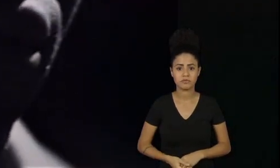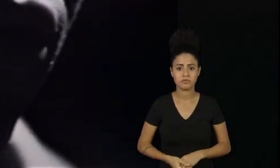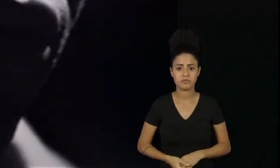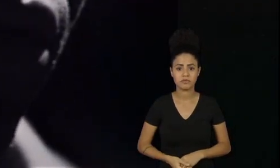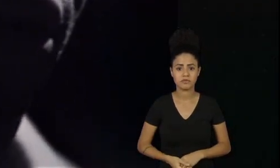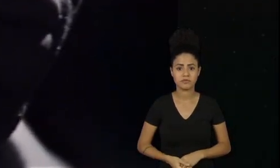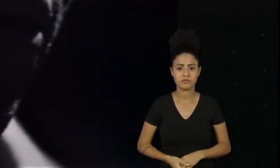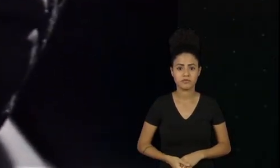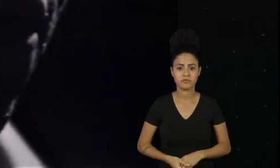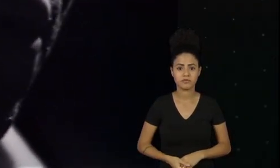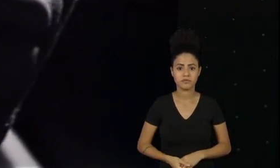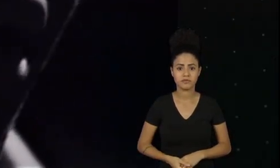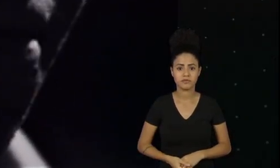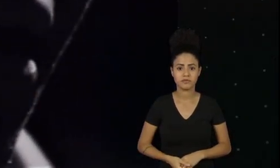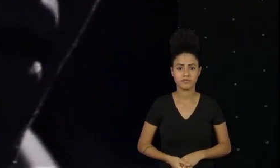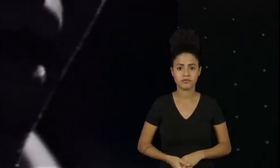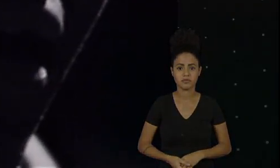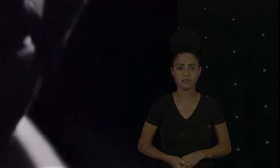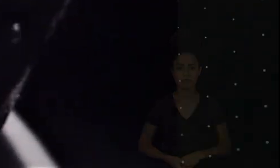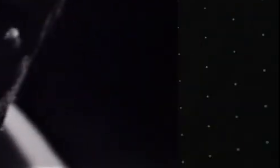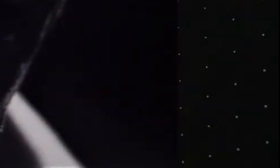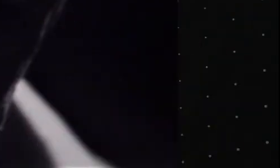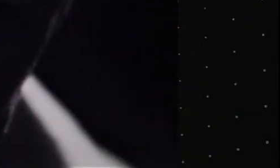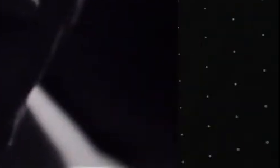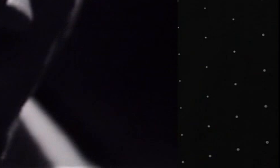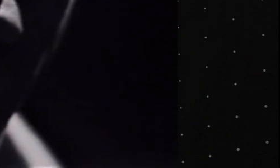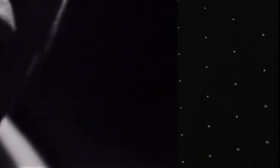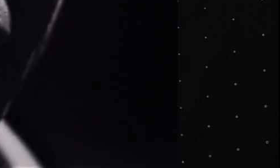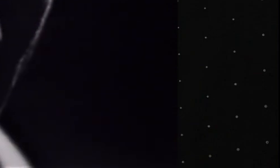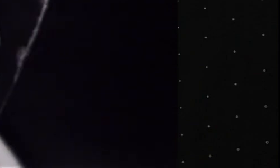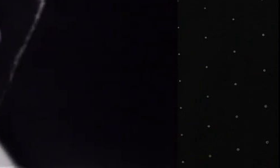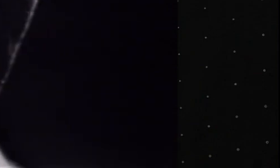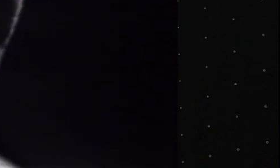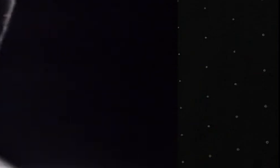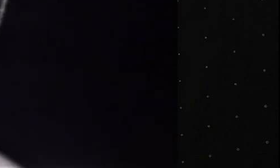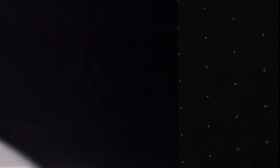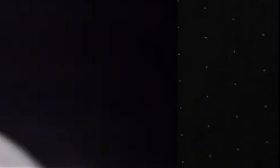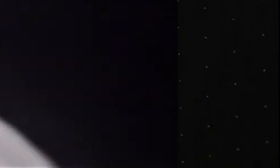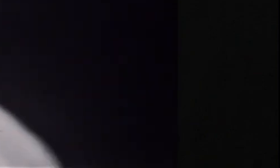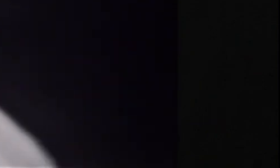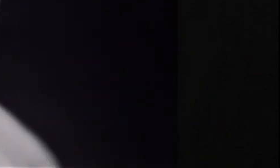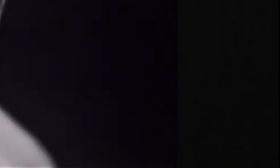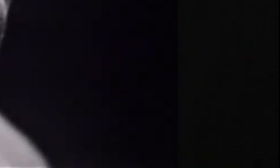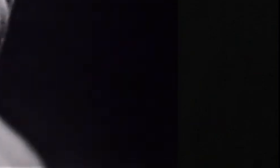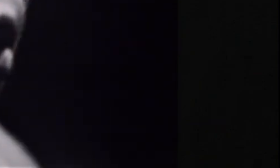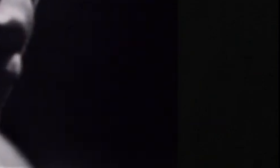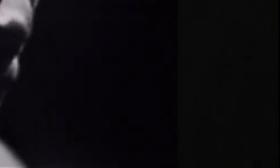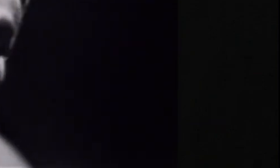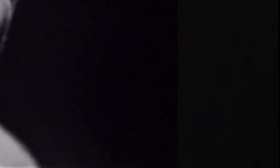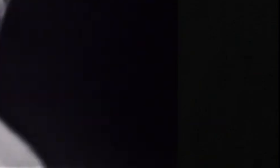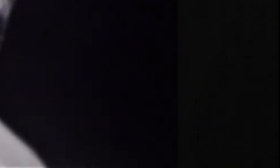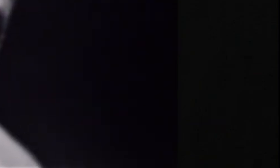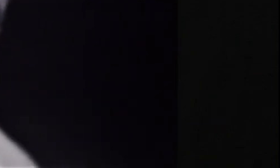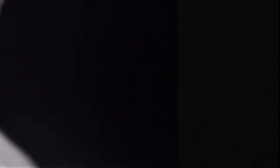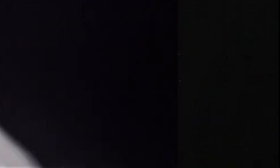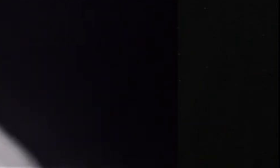gemeu no tronco do Juremar, a ema gemeu no tronco do